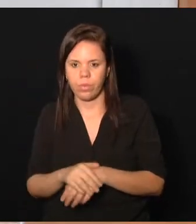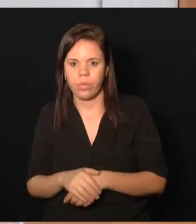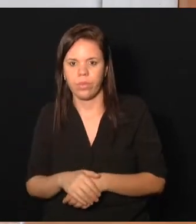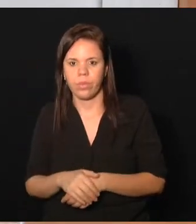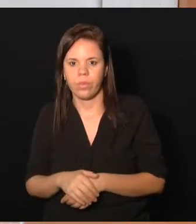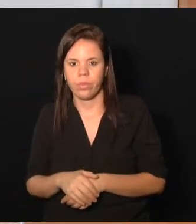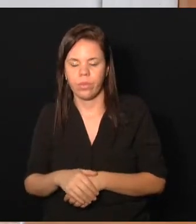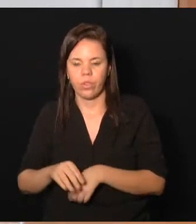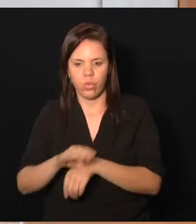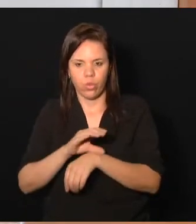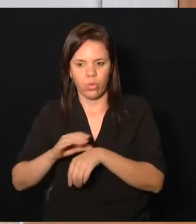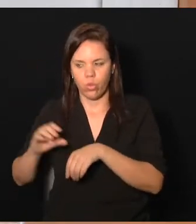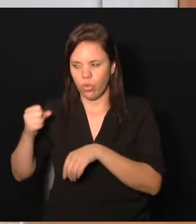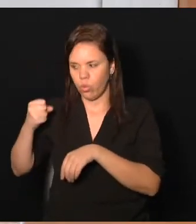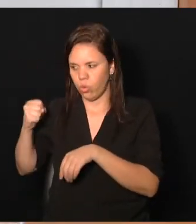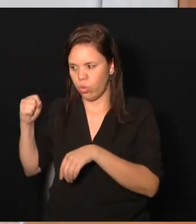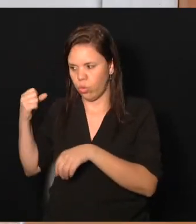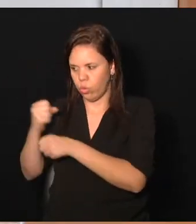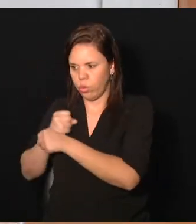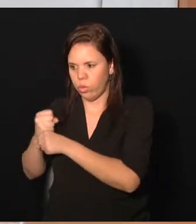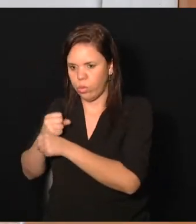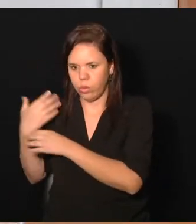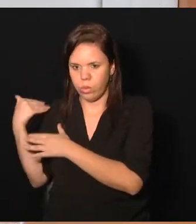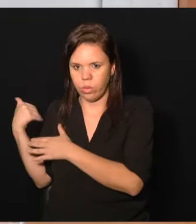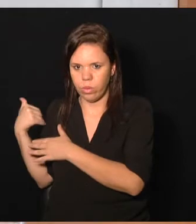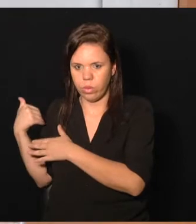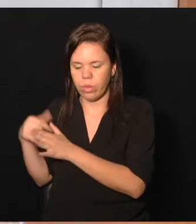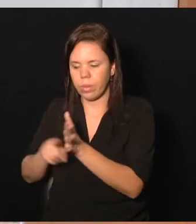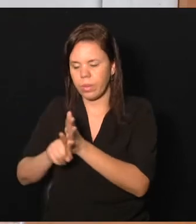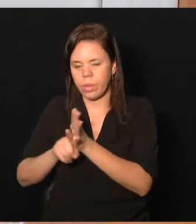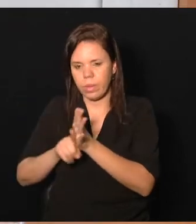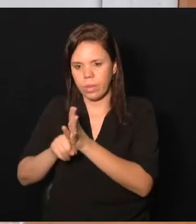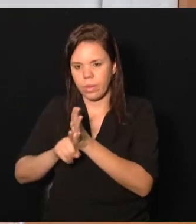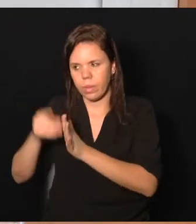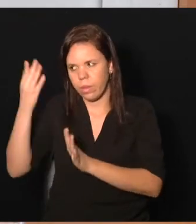Desde a Constituição de 88. Índices aí de